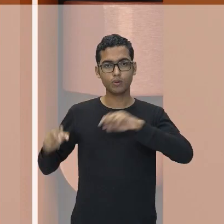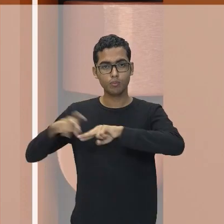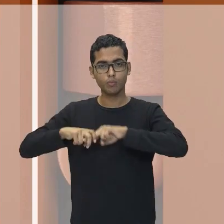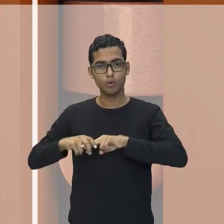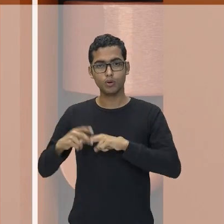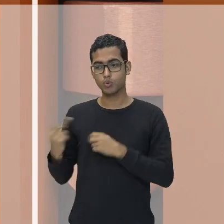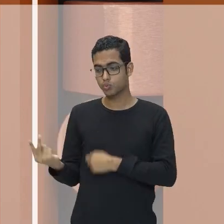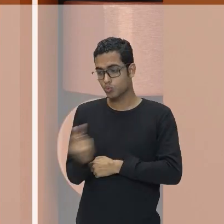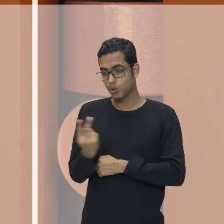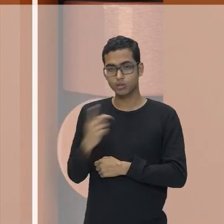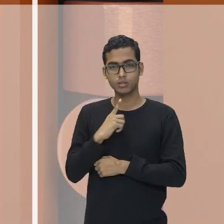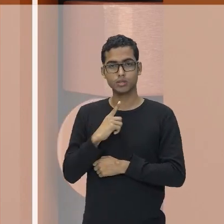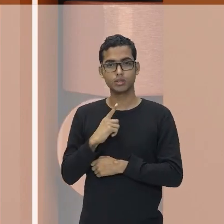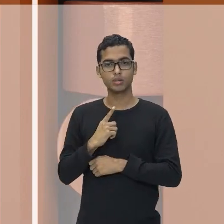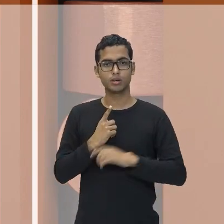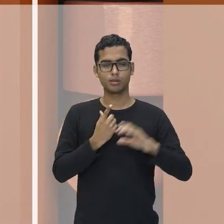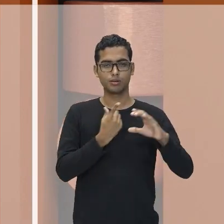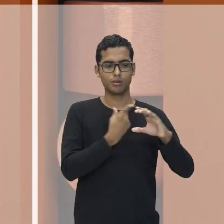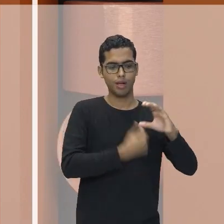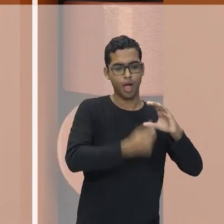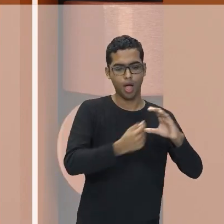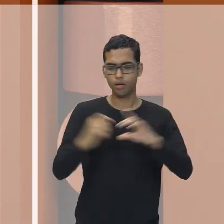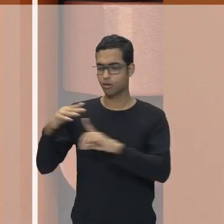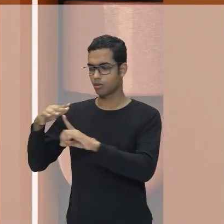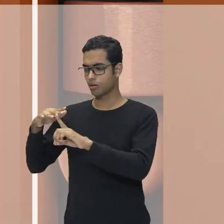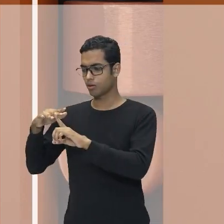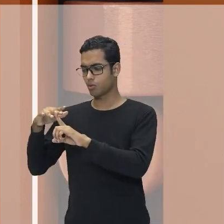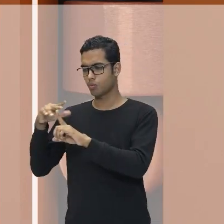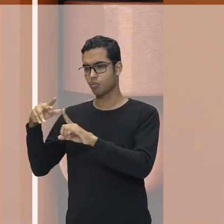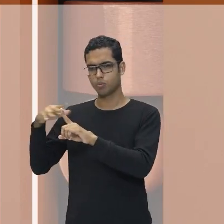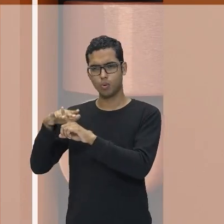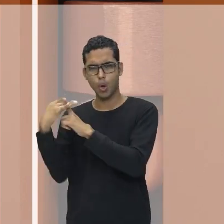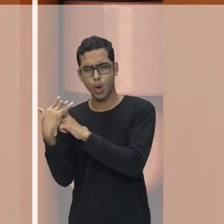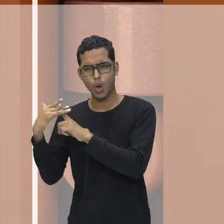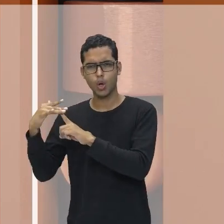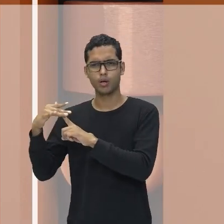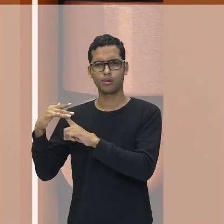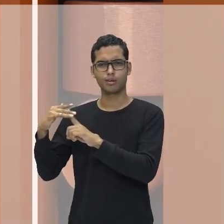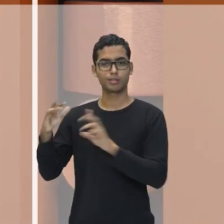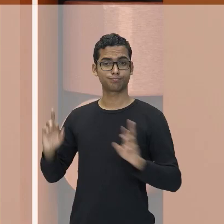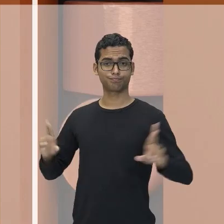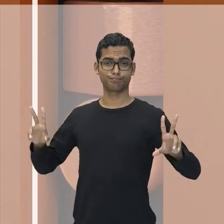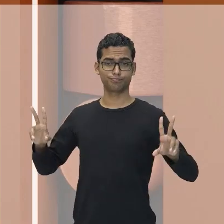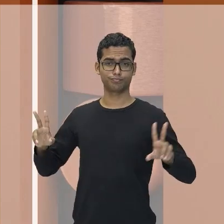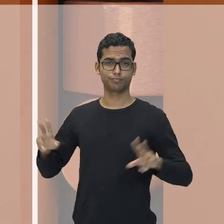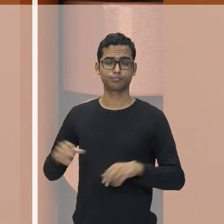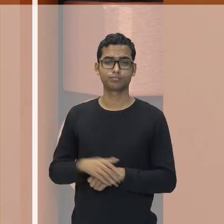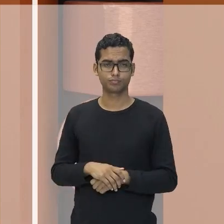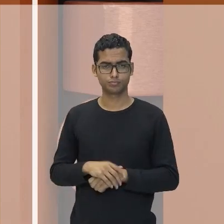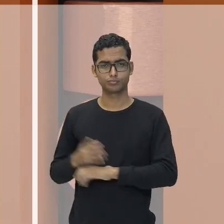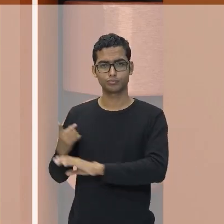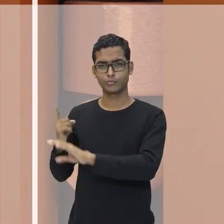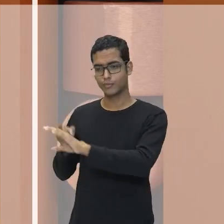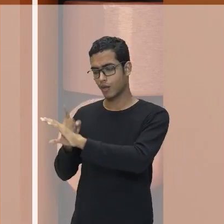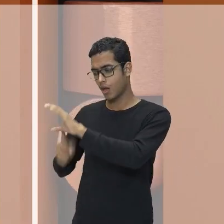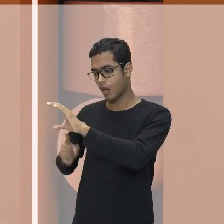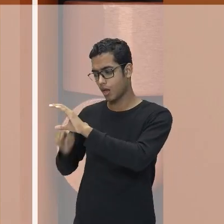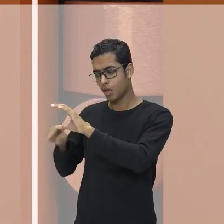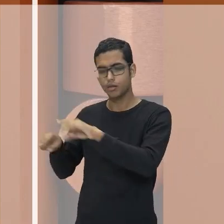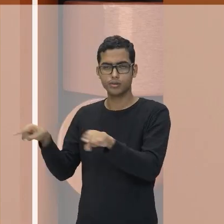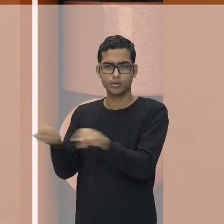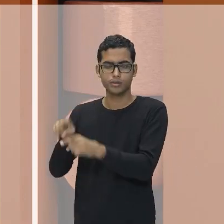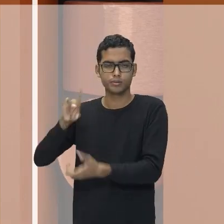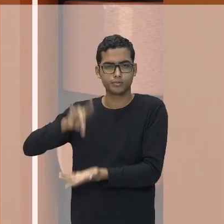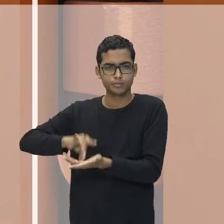antagônicas. Capitalismo e socialismo era antagônica, não dava para misturar. Um conflito era